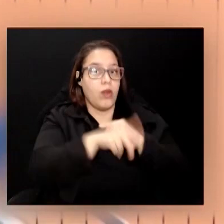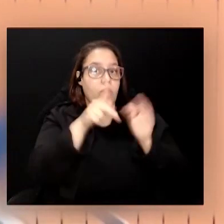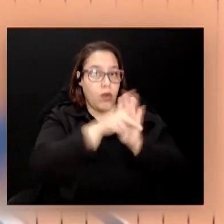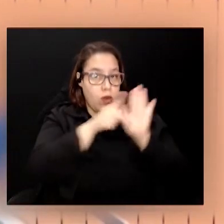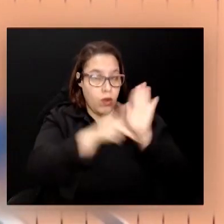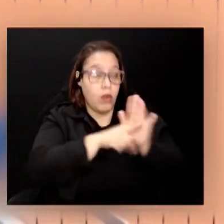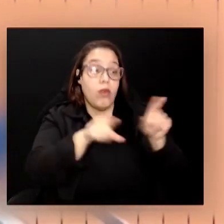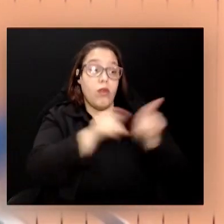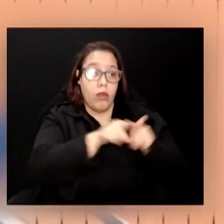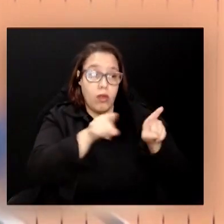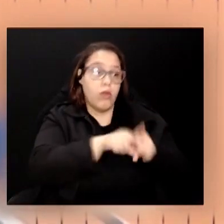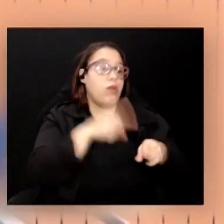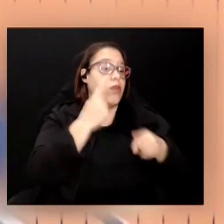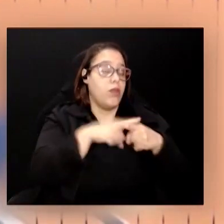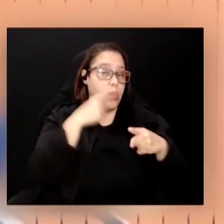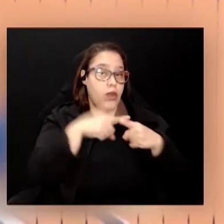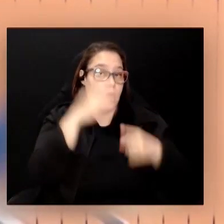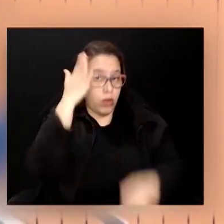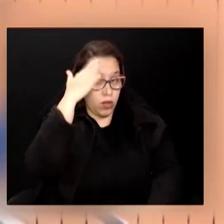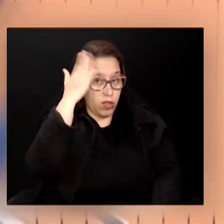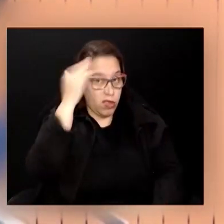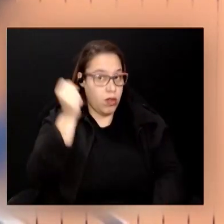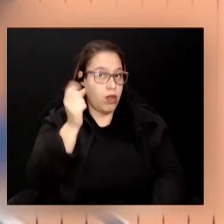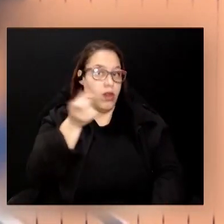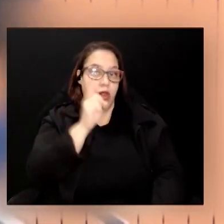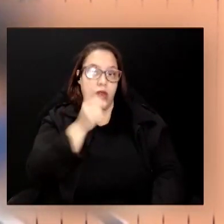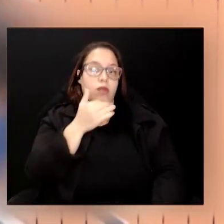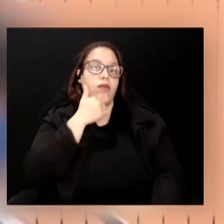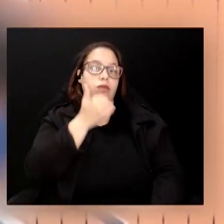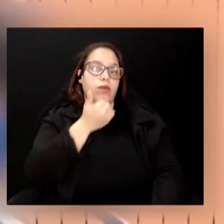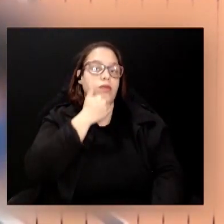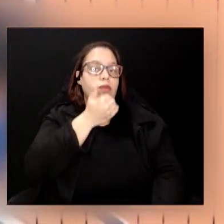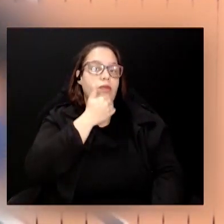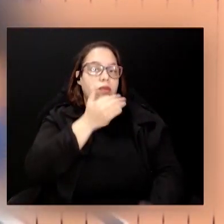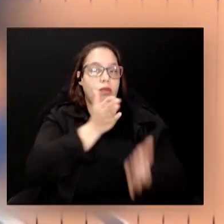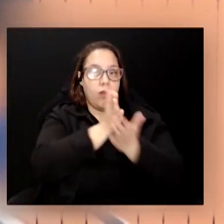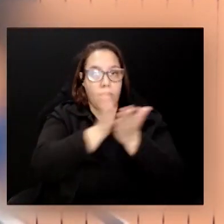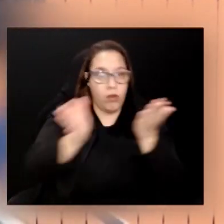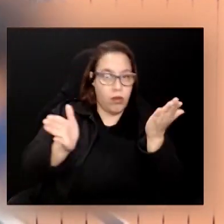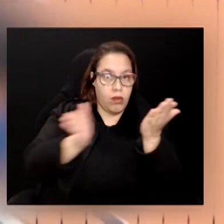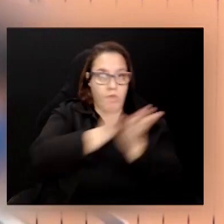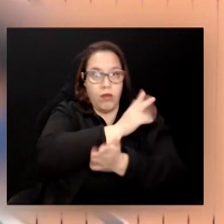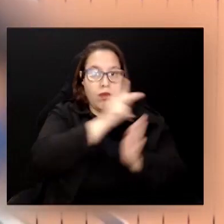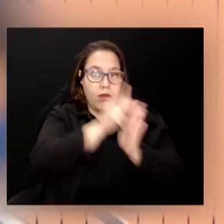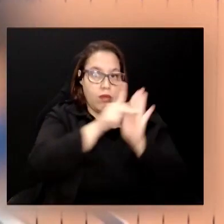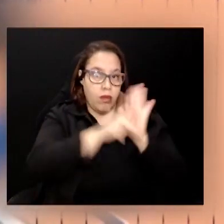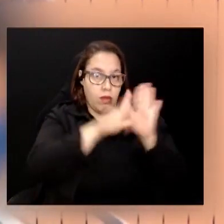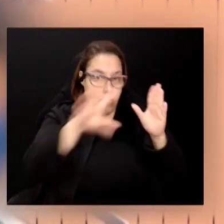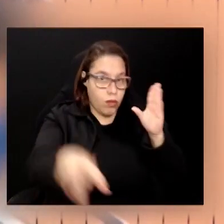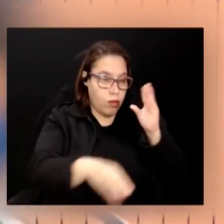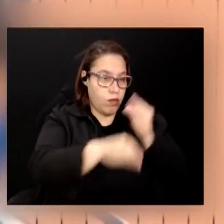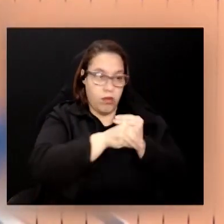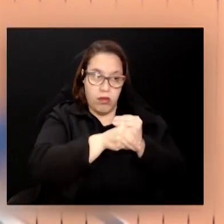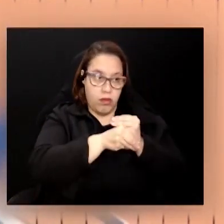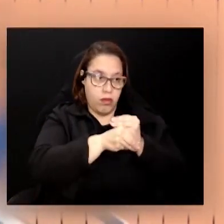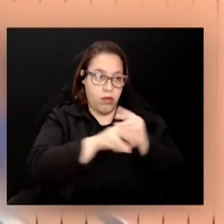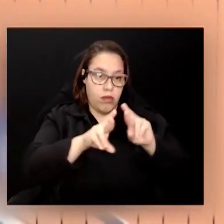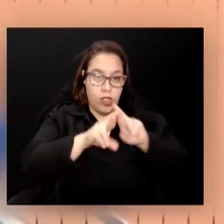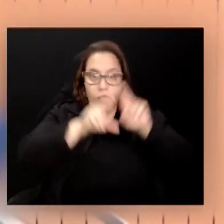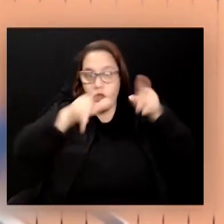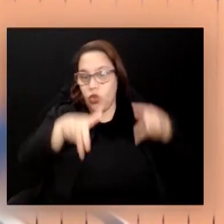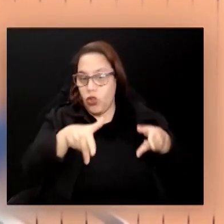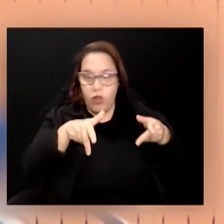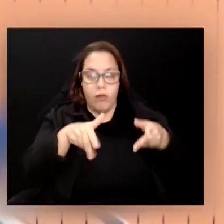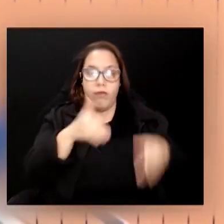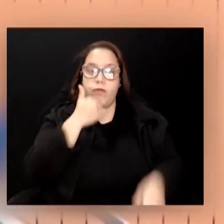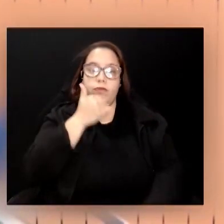a gente sabe que não adianta, não dá para separar projeto e emenda como se fossem coisas separadas. É um